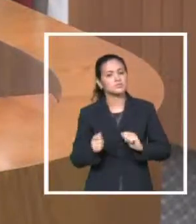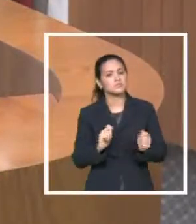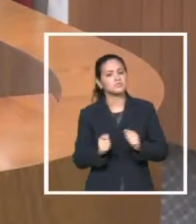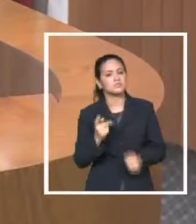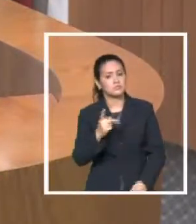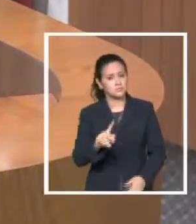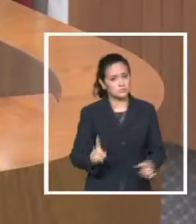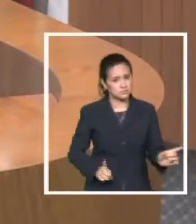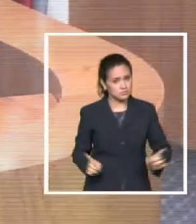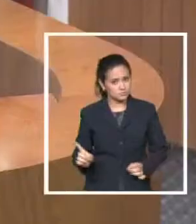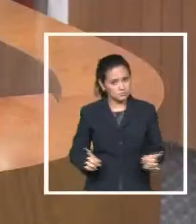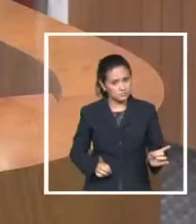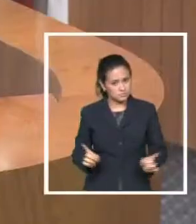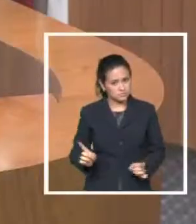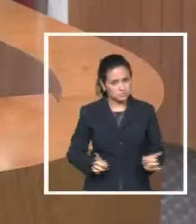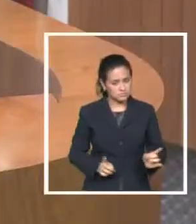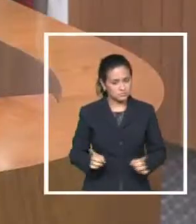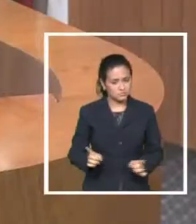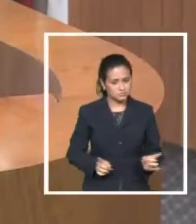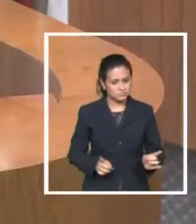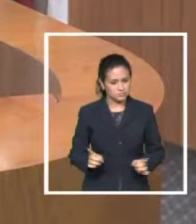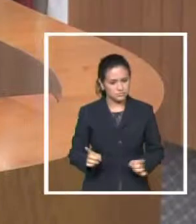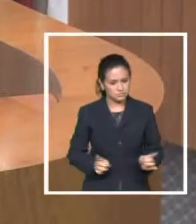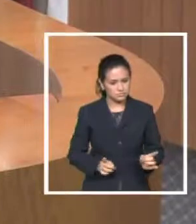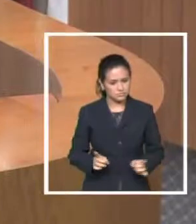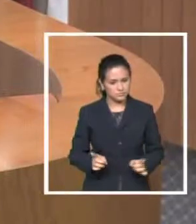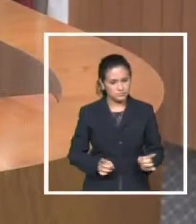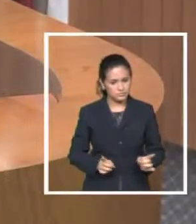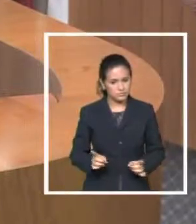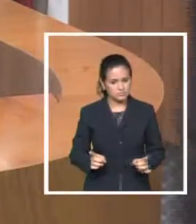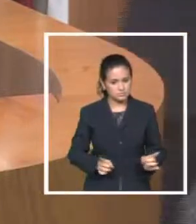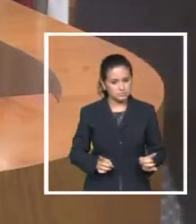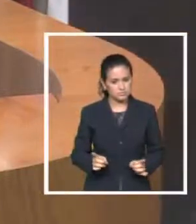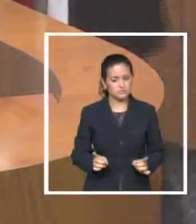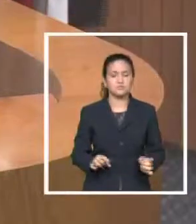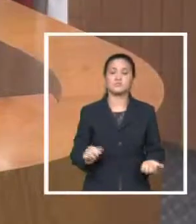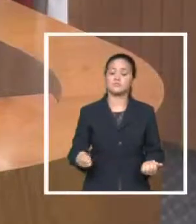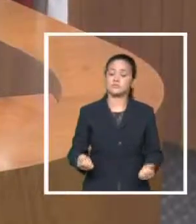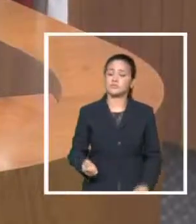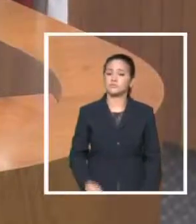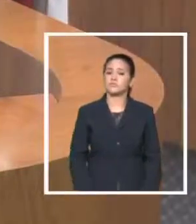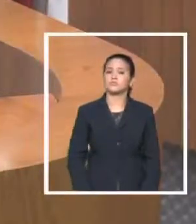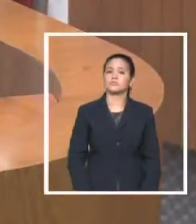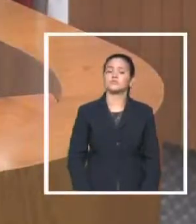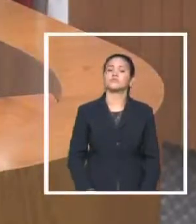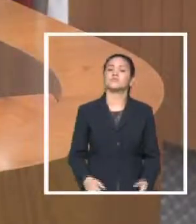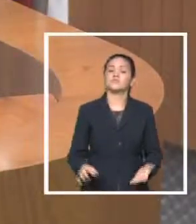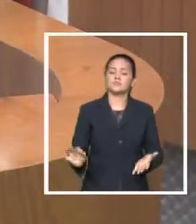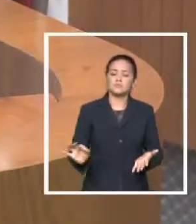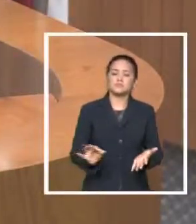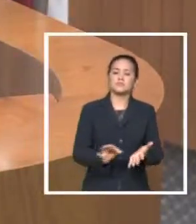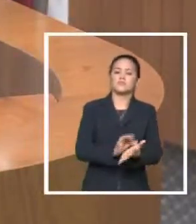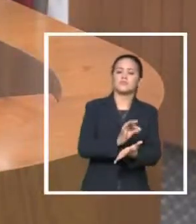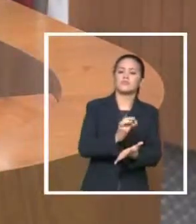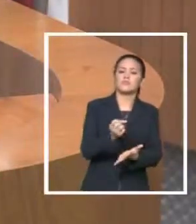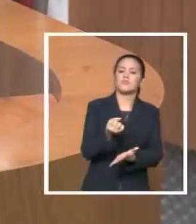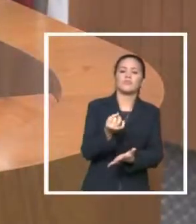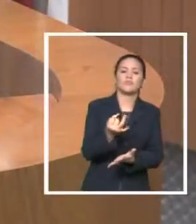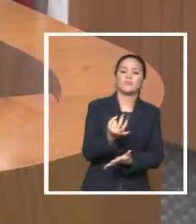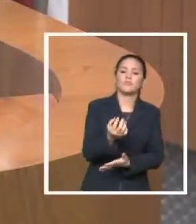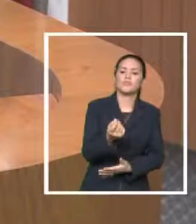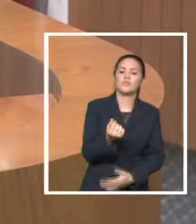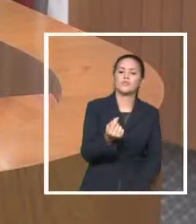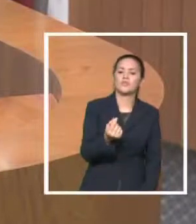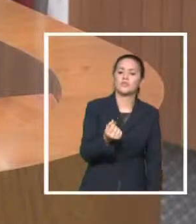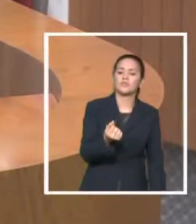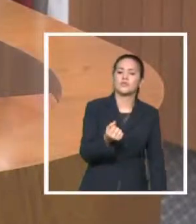Excelência, fez uma adesão a um registro de preço do município de Batalha, no estado do Piauí.